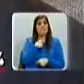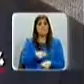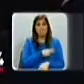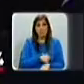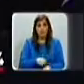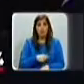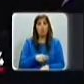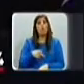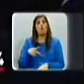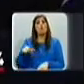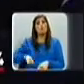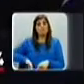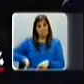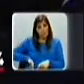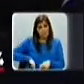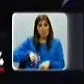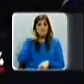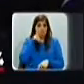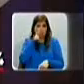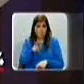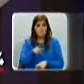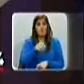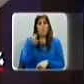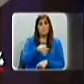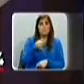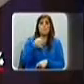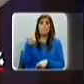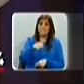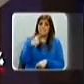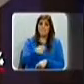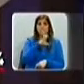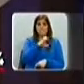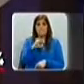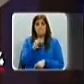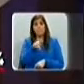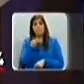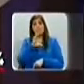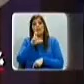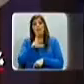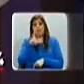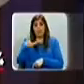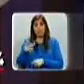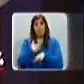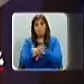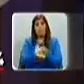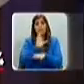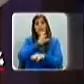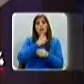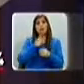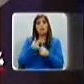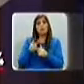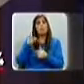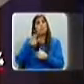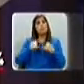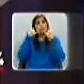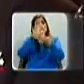e con Vigo. O presidente da CCDRN garante que não há atrasos com a distribuição do próximo quadro